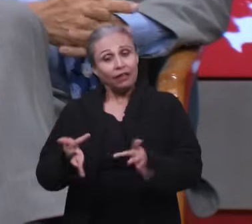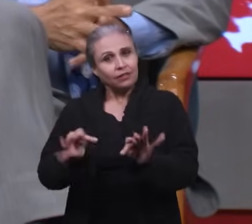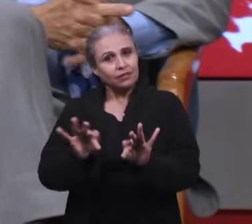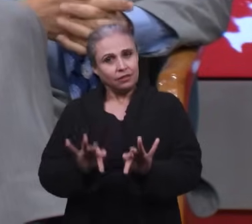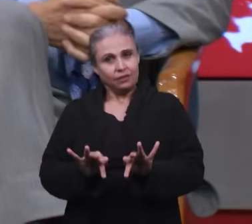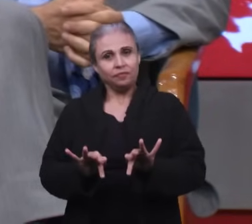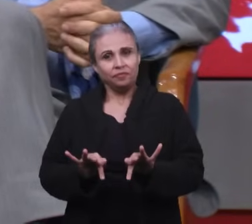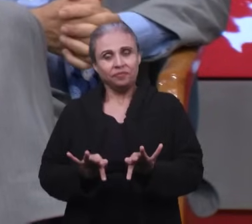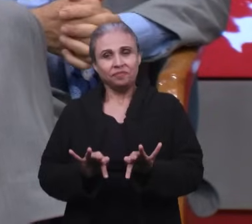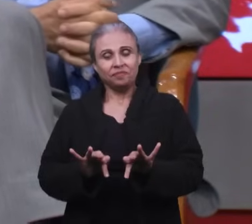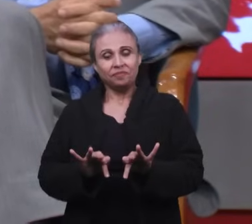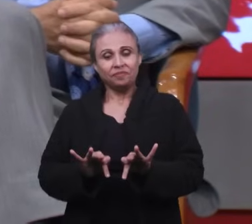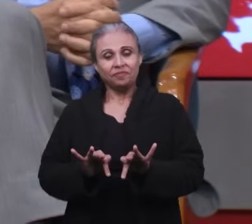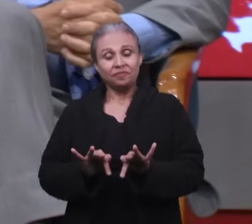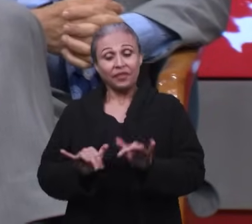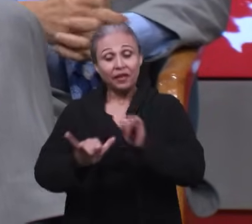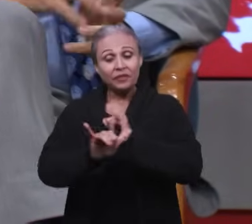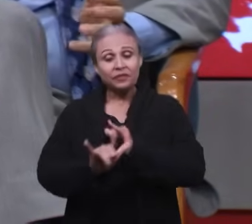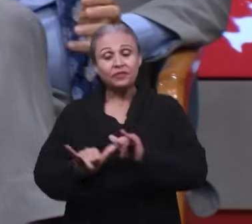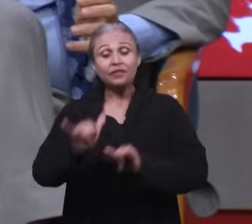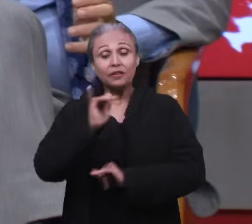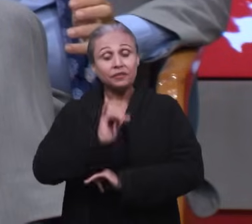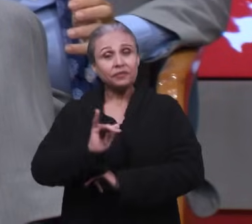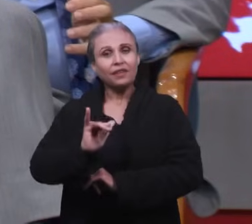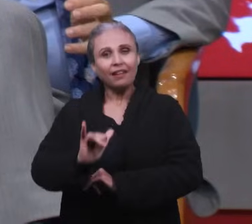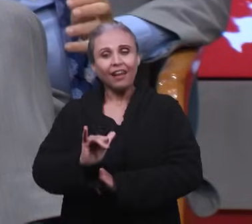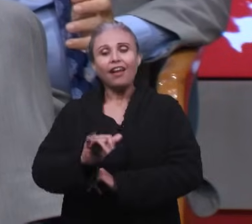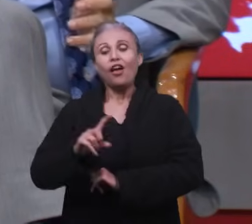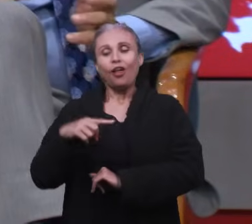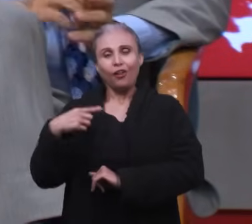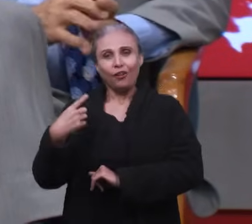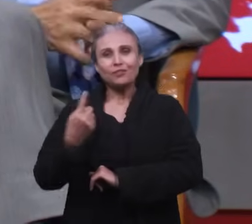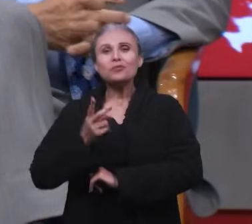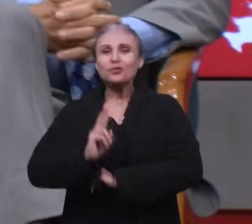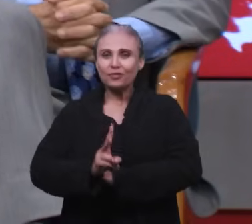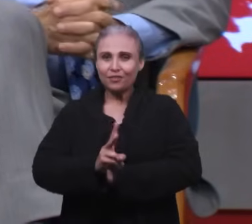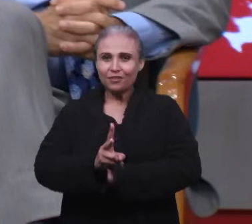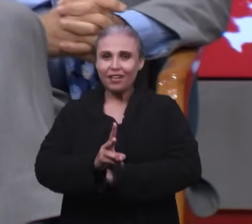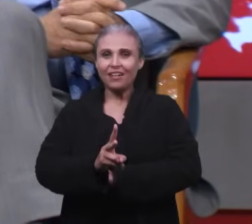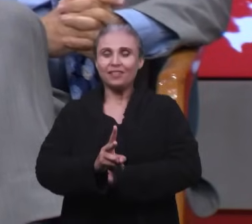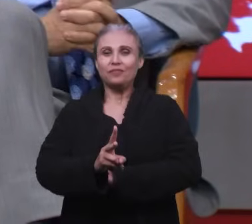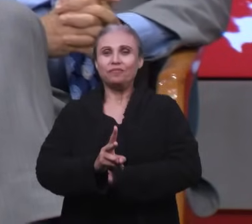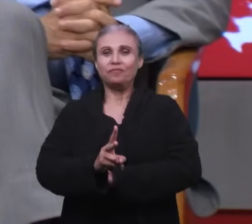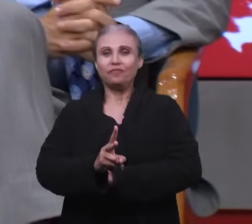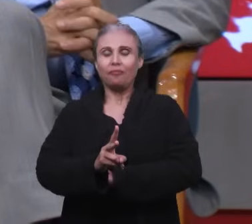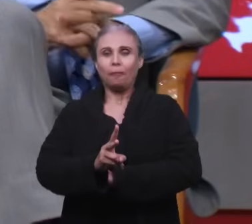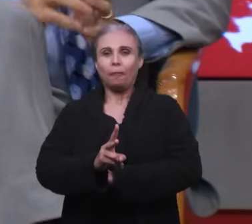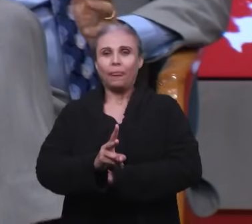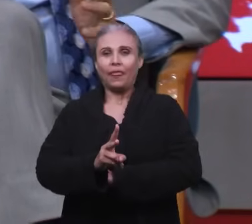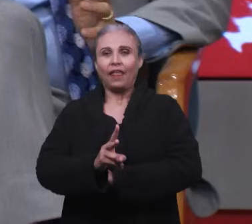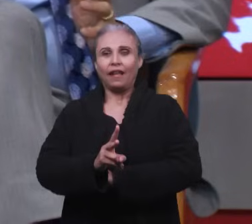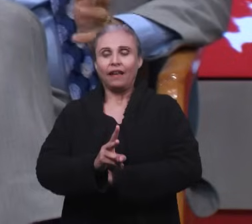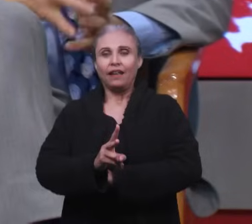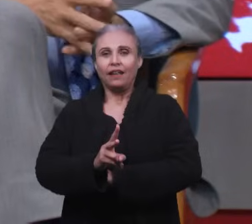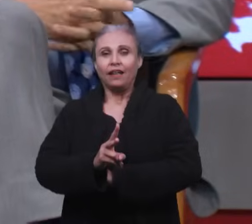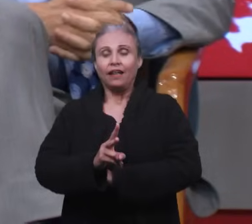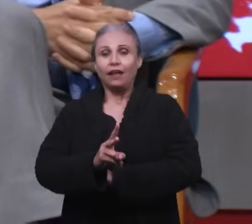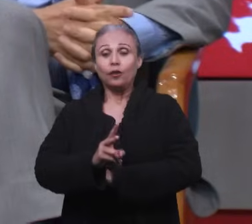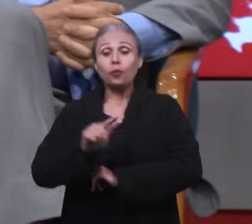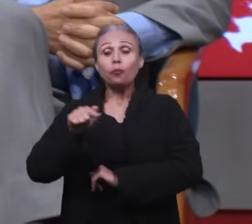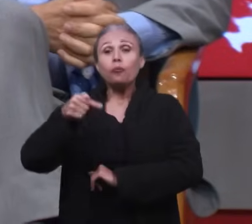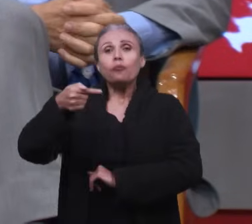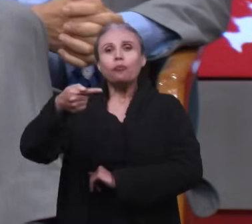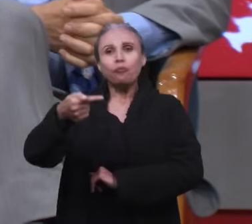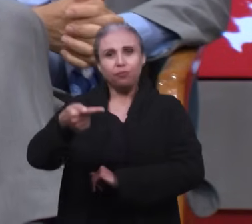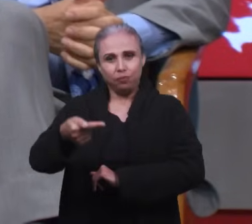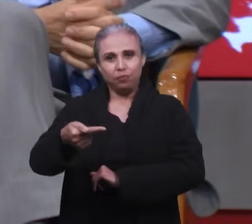Mas eu queria terminar por aqui e dizer aos irmãos que nós vamos continuar. Eu quero no